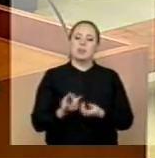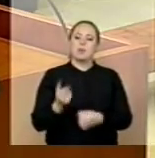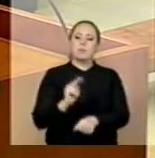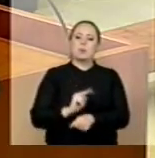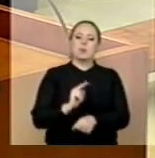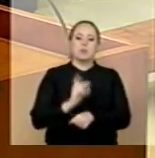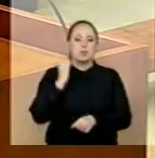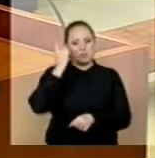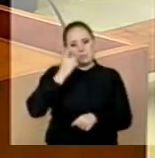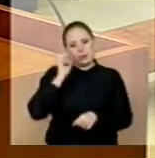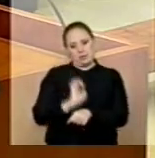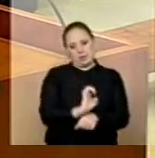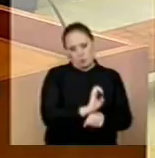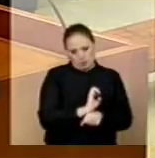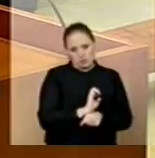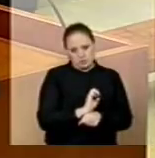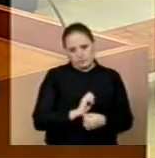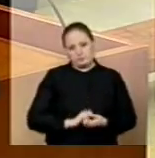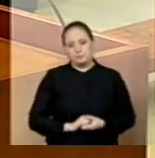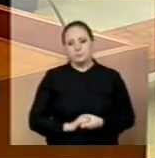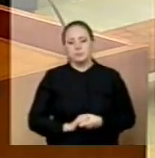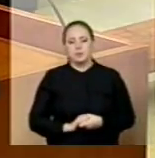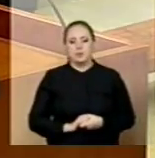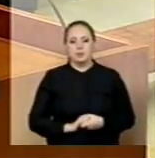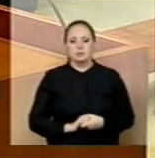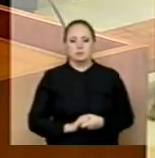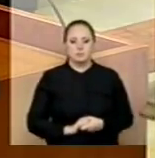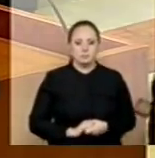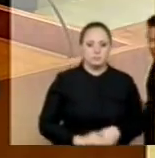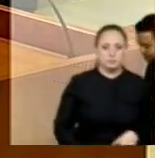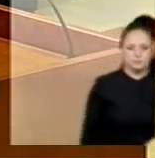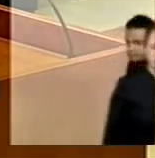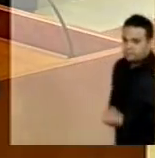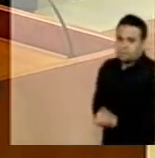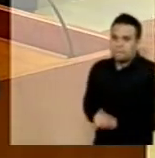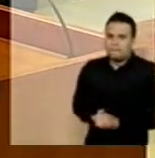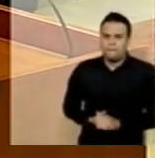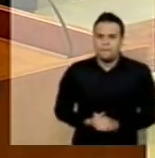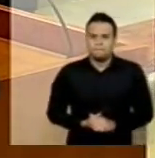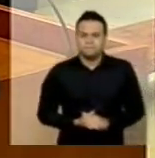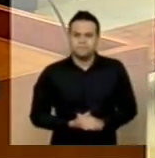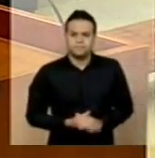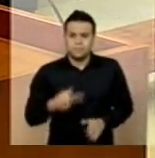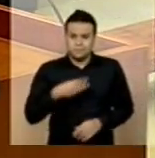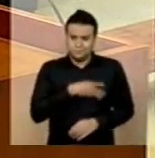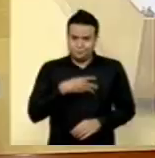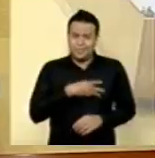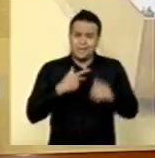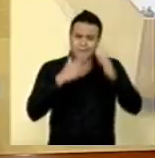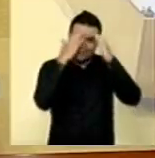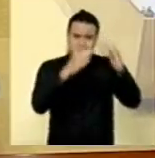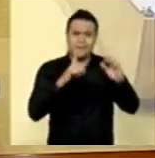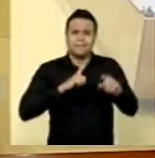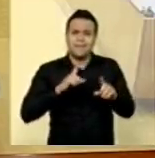proteção aos deputados estaduais. Aí, senhores ministros, e com ressalva devido respeito, será o caso de considerar presente a hipótese